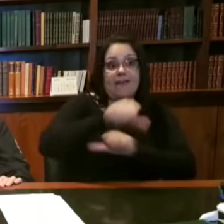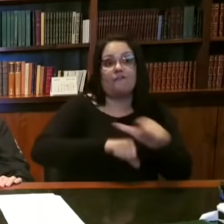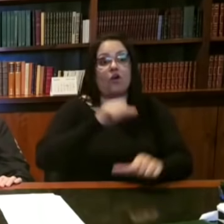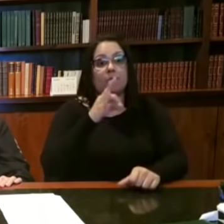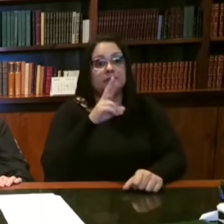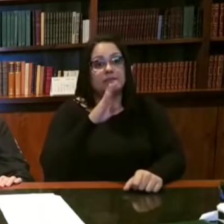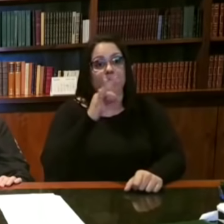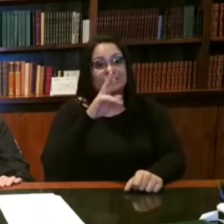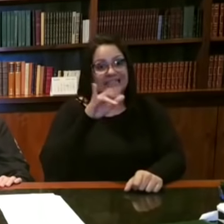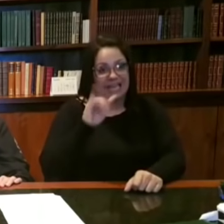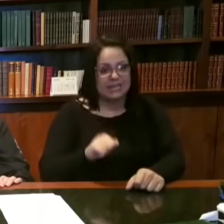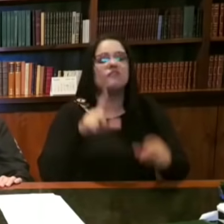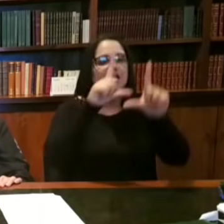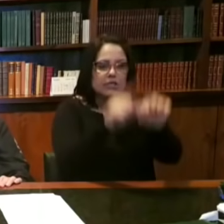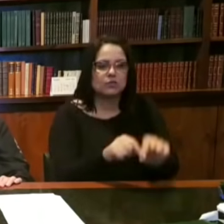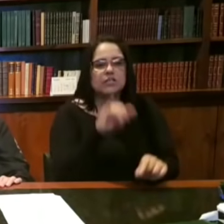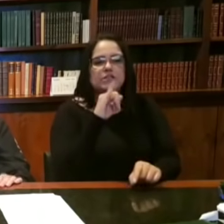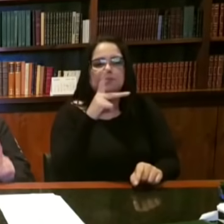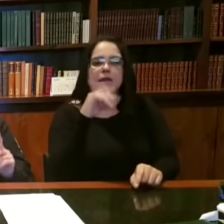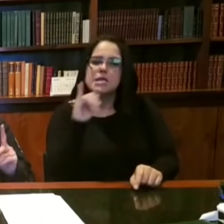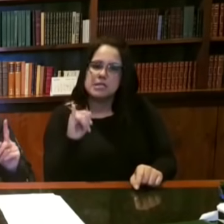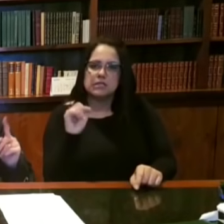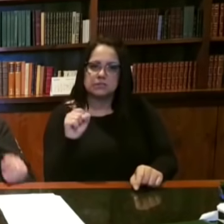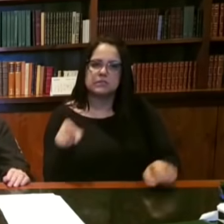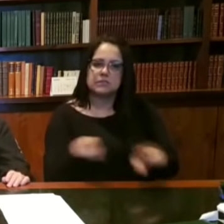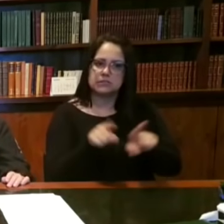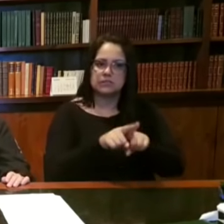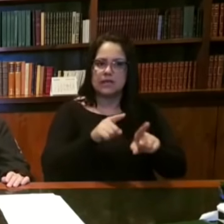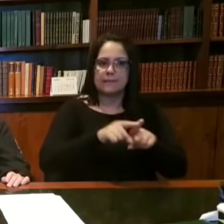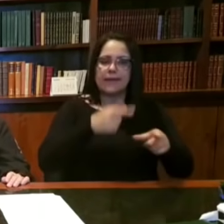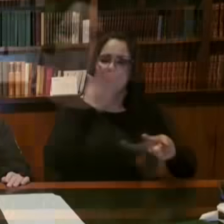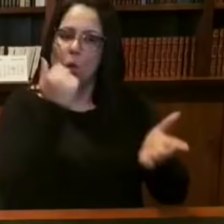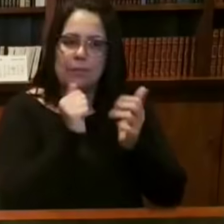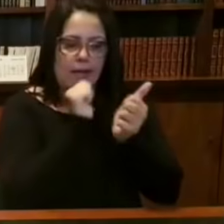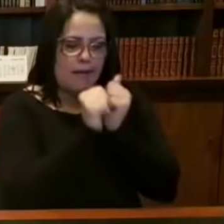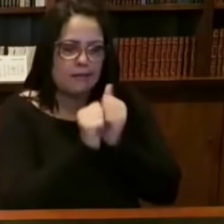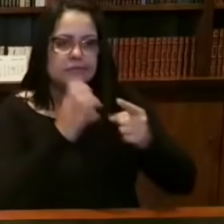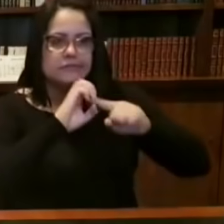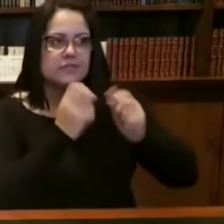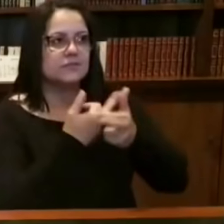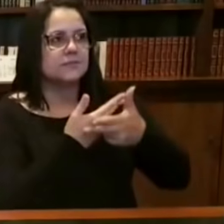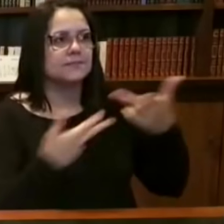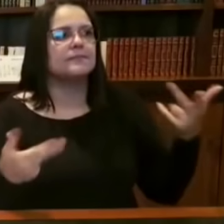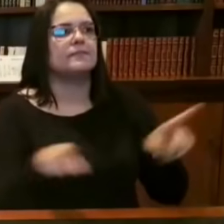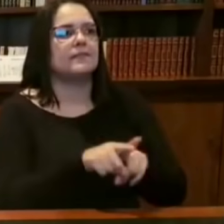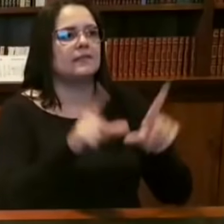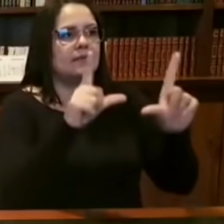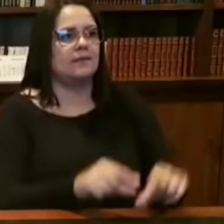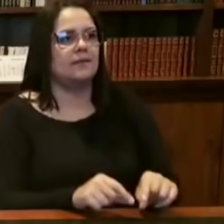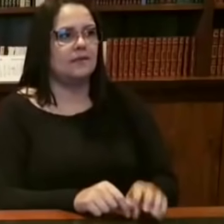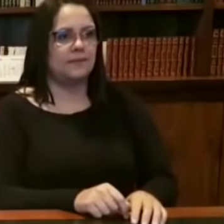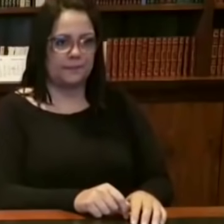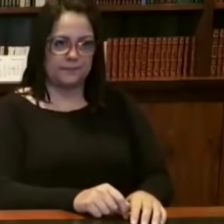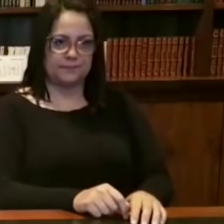os IPIs, vamos também tornar a cesta básica acessível, tudo isso acessível para a população. Comprar